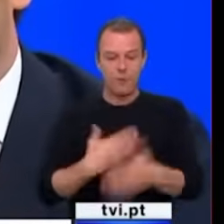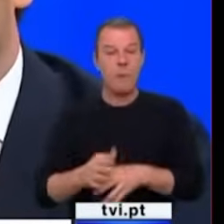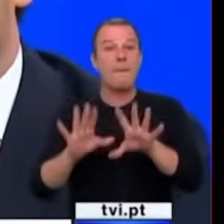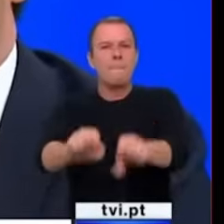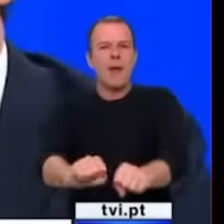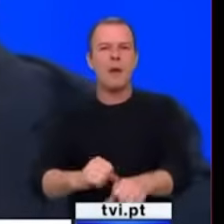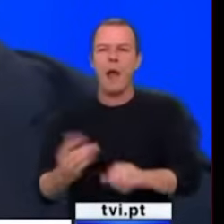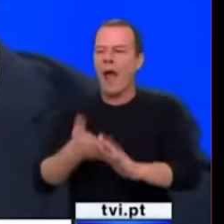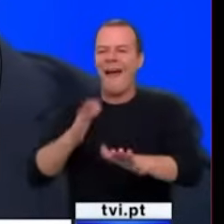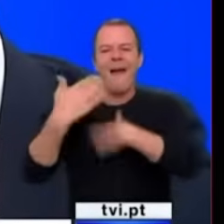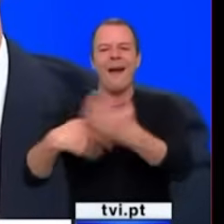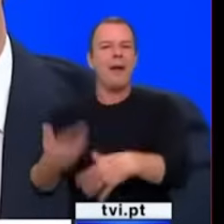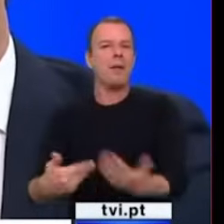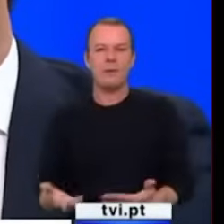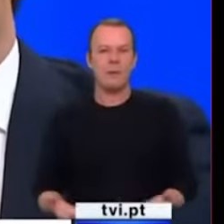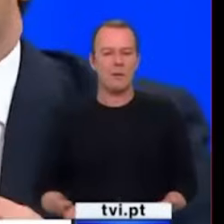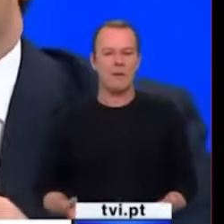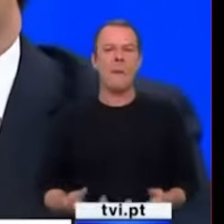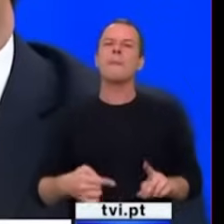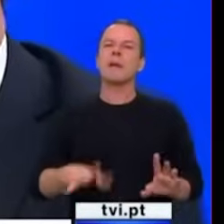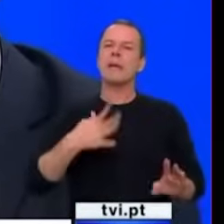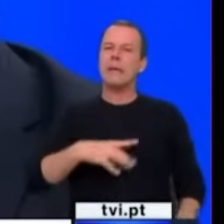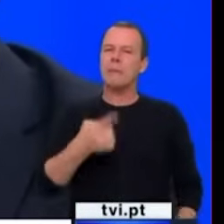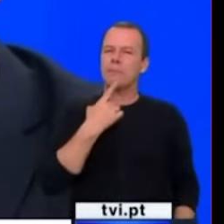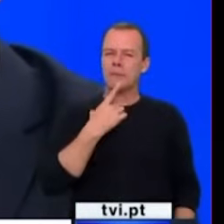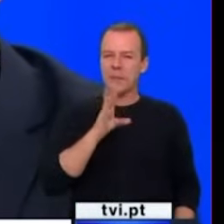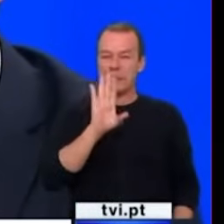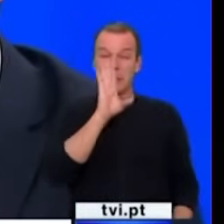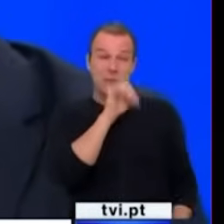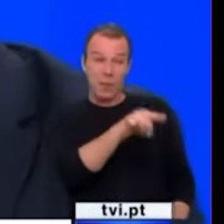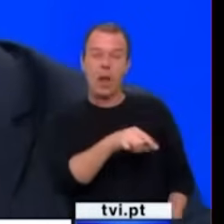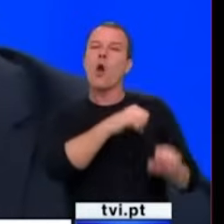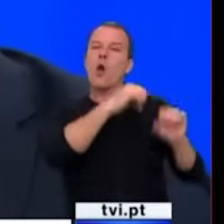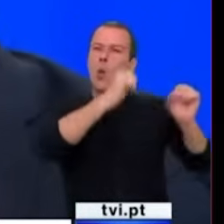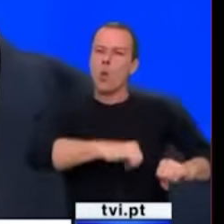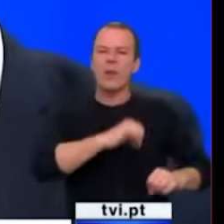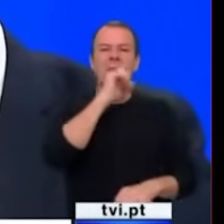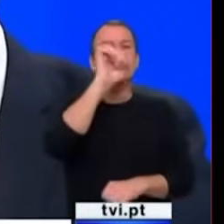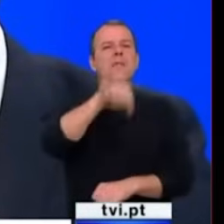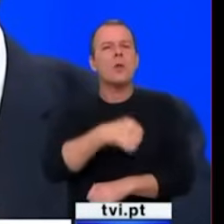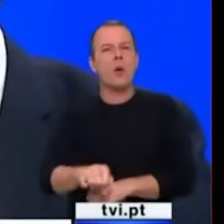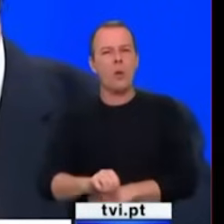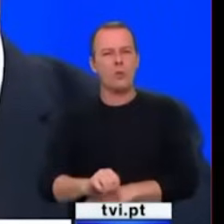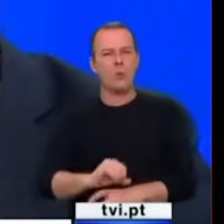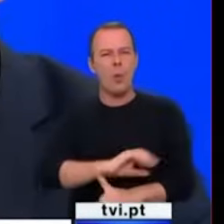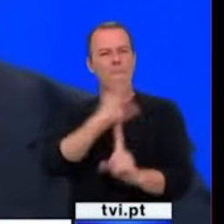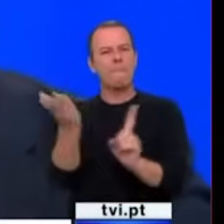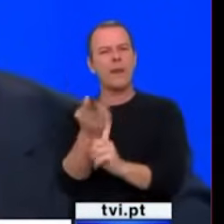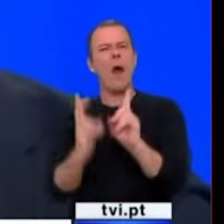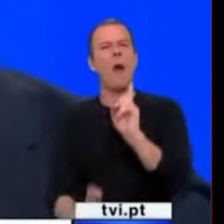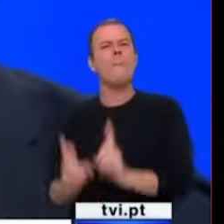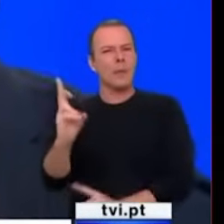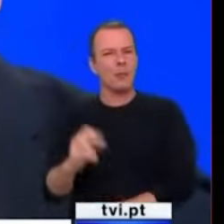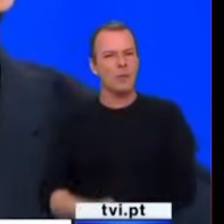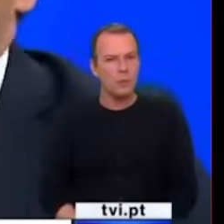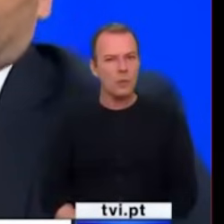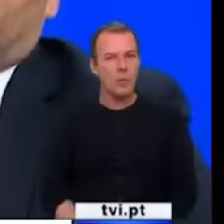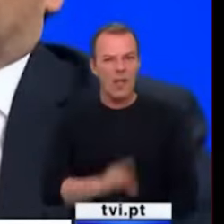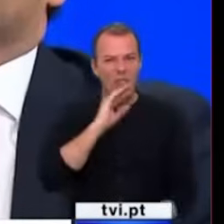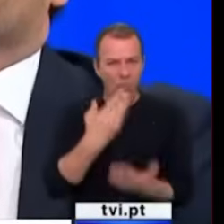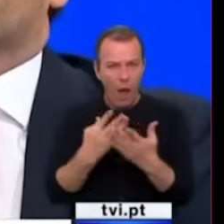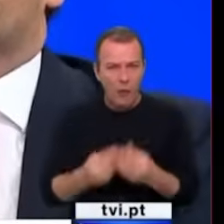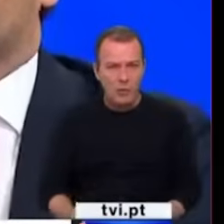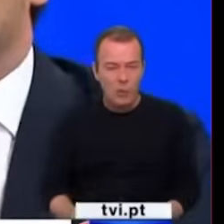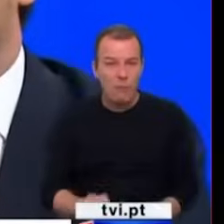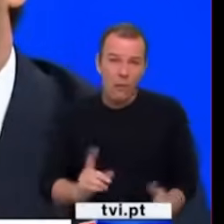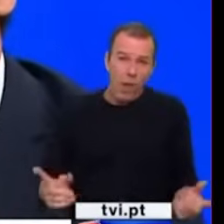e de Confisco Mas eu também gostava de perceber se o Pedro no Santos concorda ou não com o aumento de penas para a corrupção em Portugal ou se acha que isso não vai também resolver nada e acha